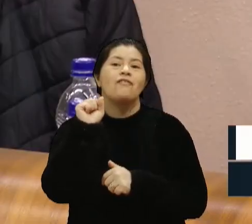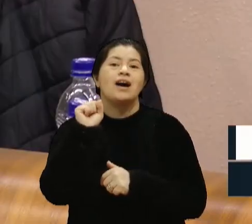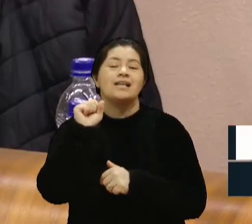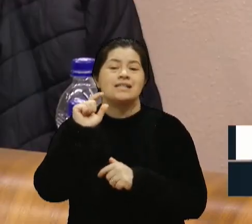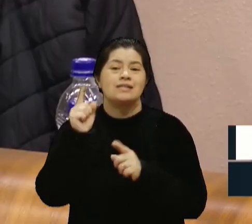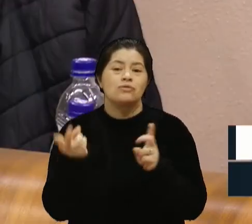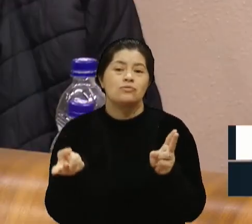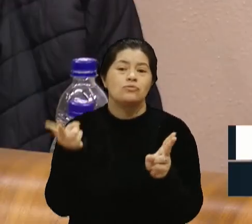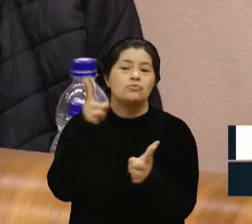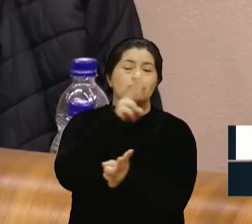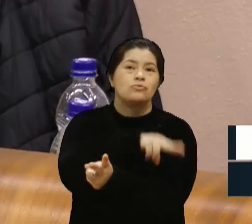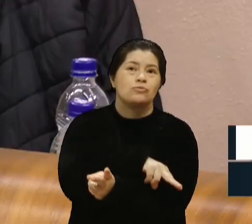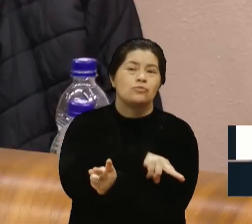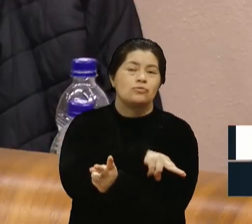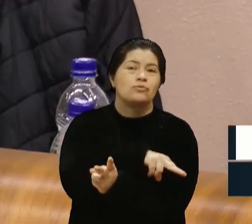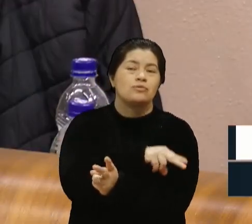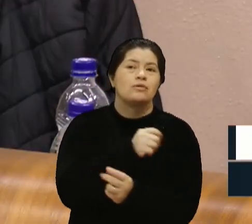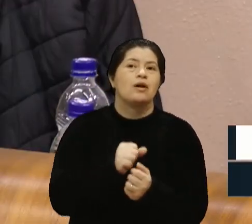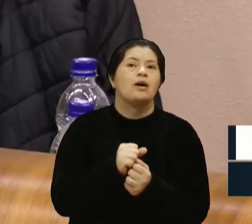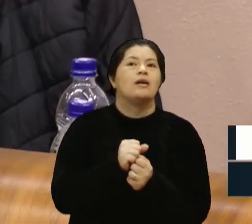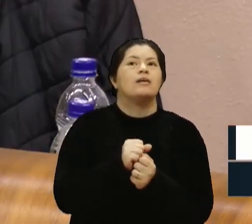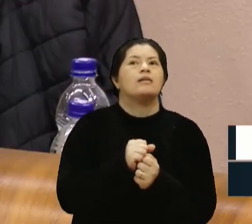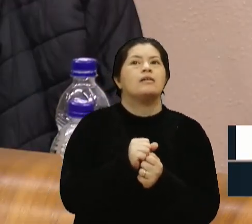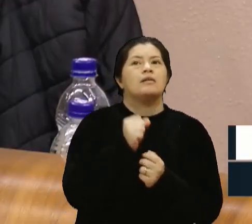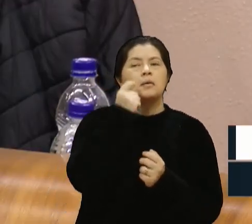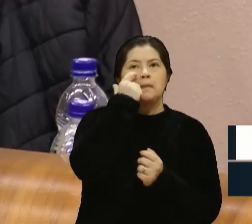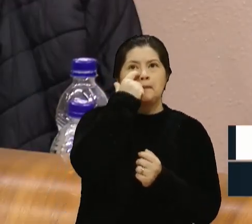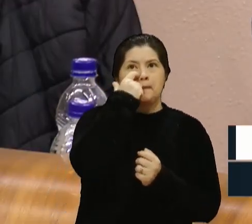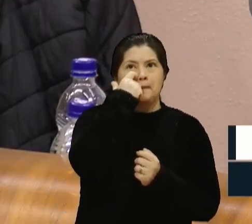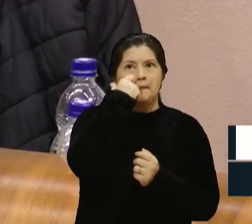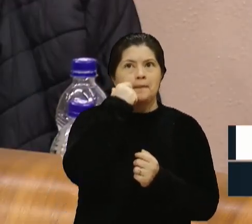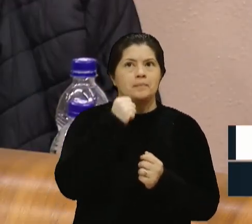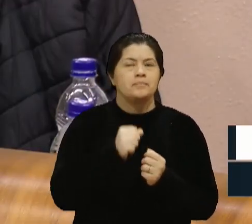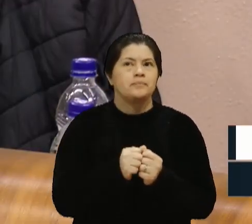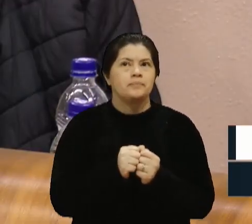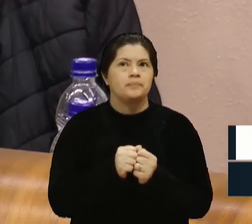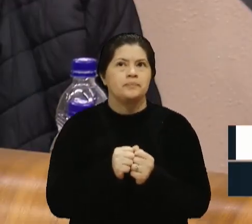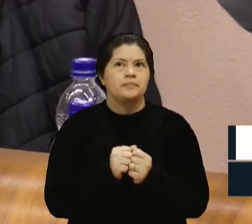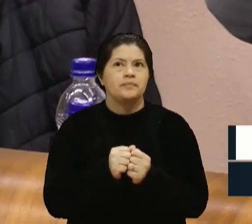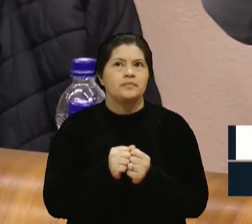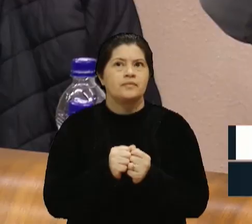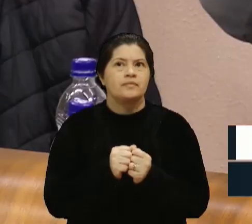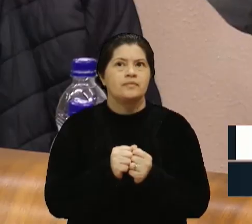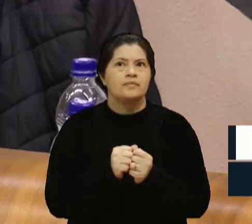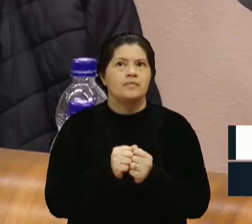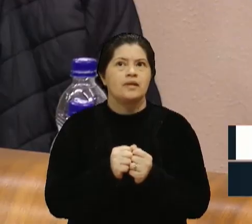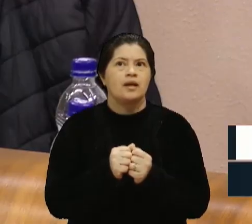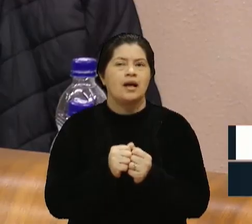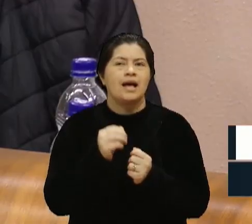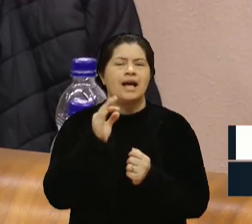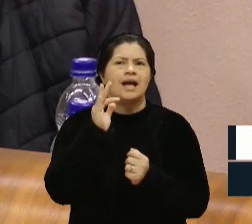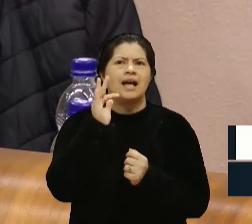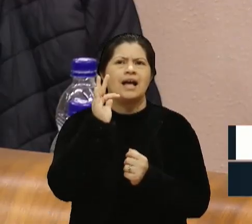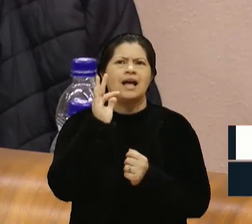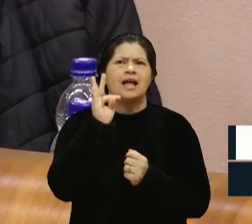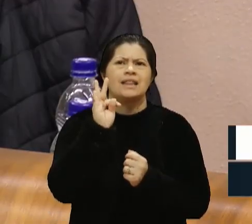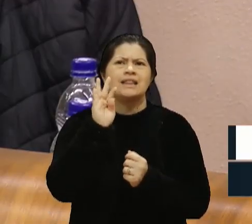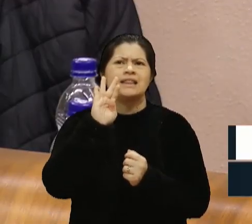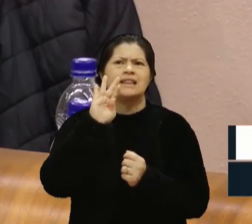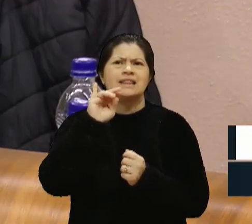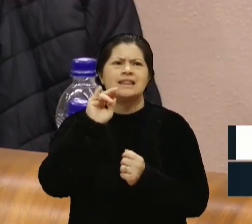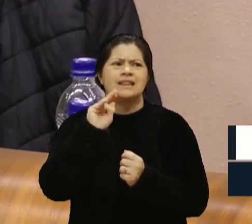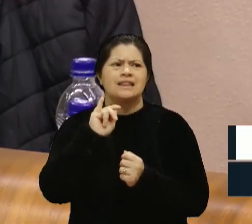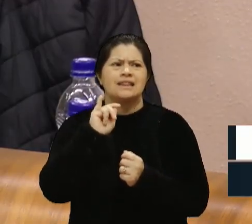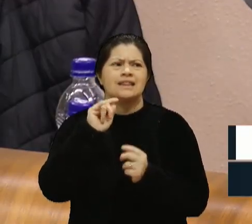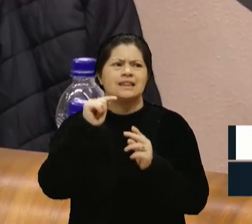quando a FAS foi criada há 30 anos atrás, na realidade, ela seria tripartite. 1/3 do